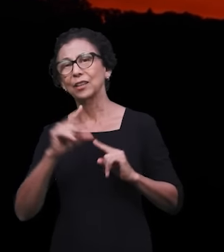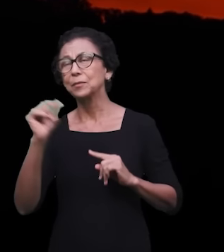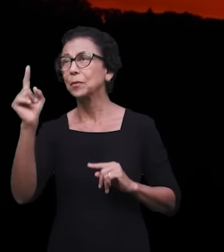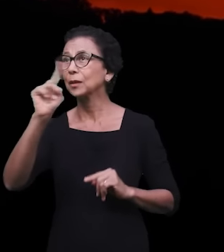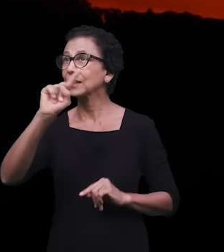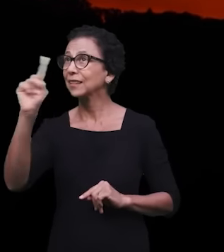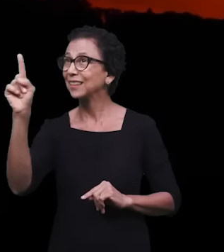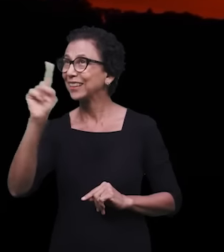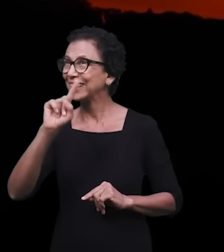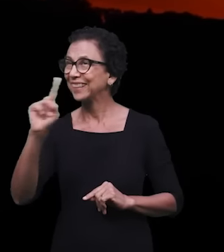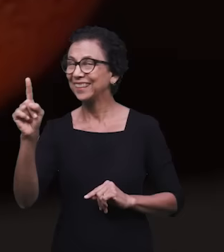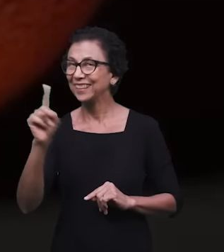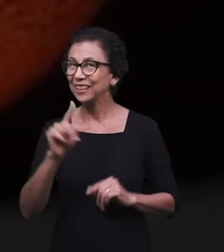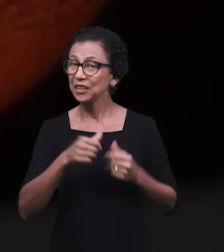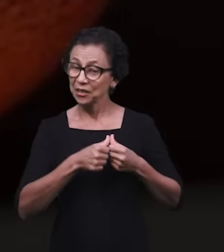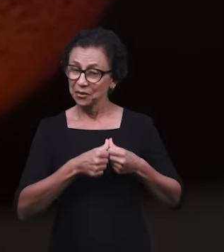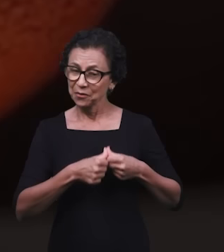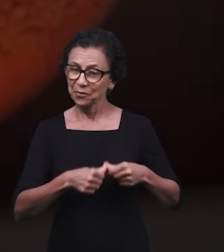pousar.